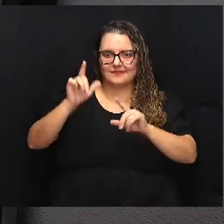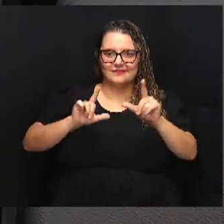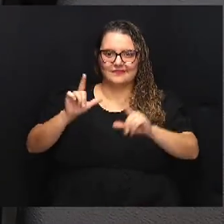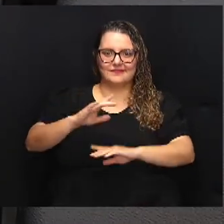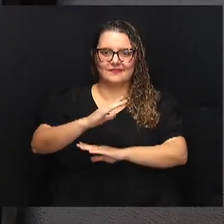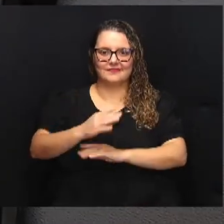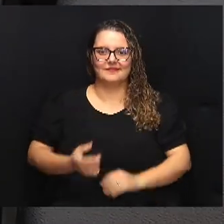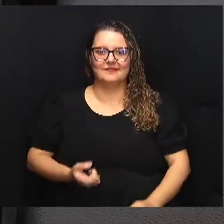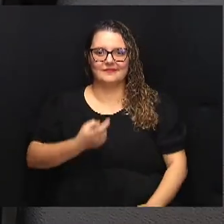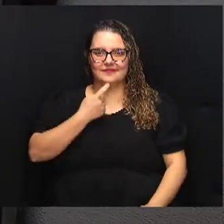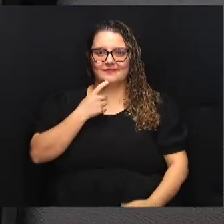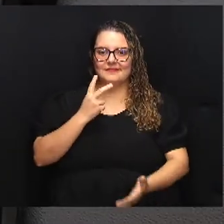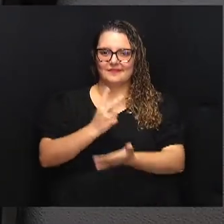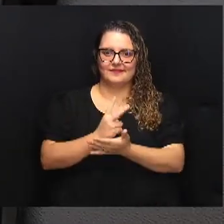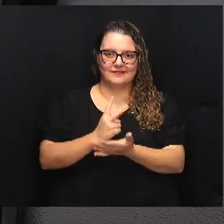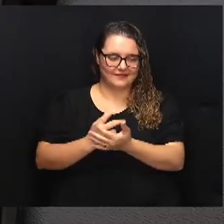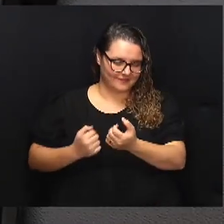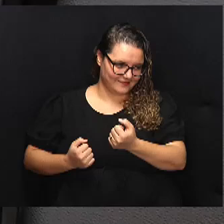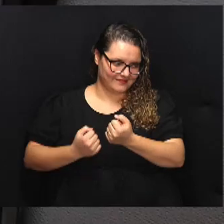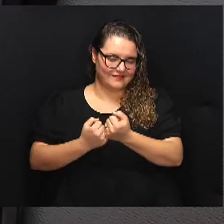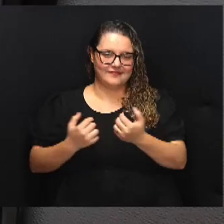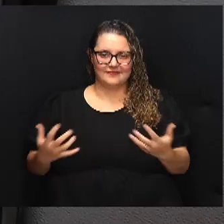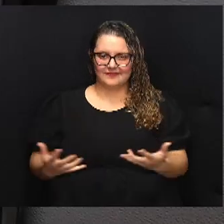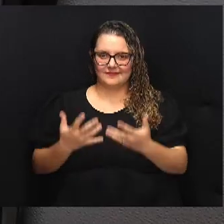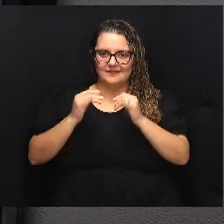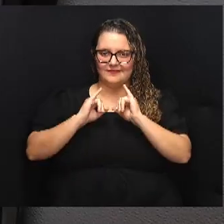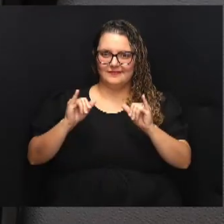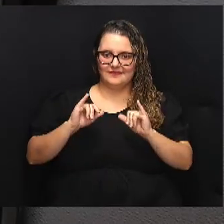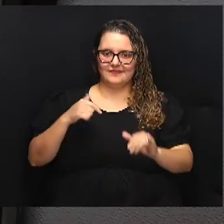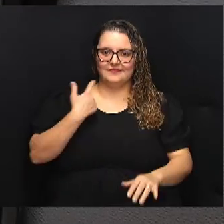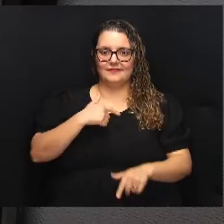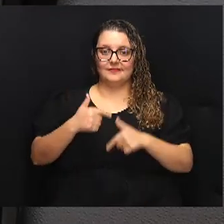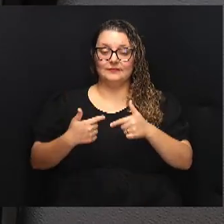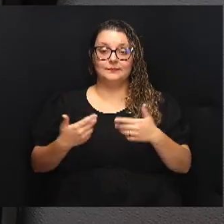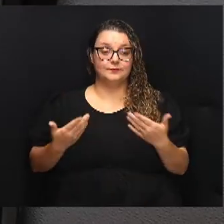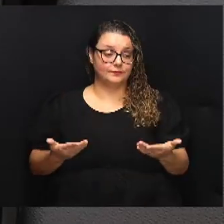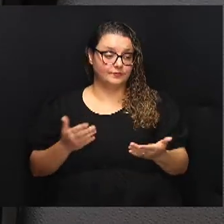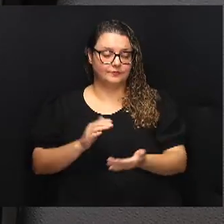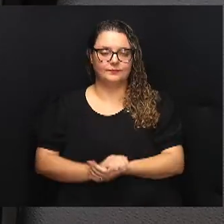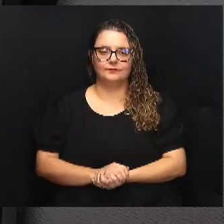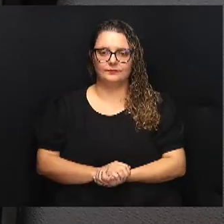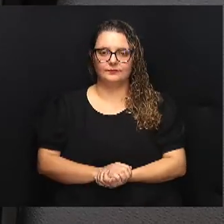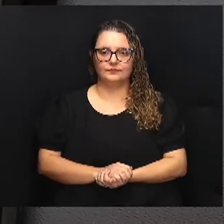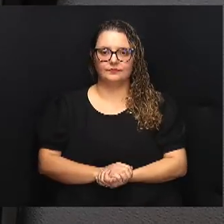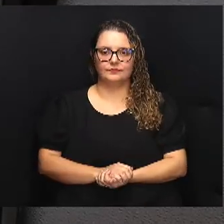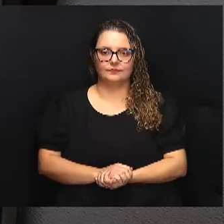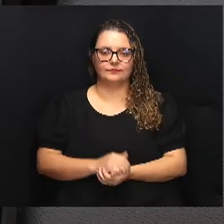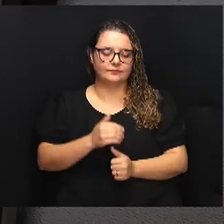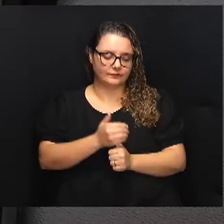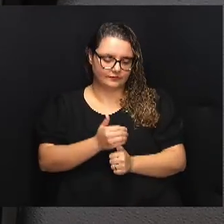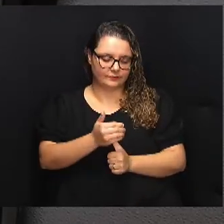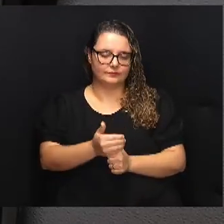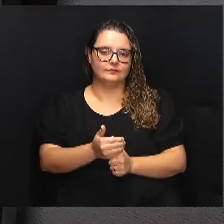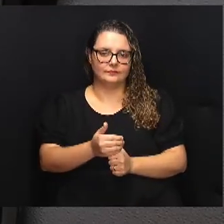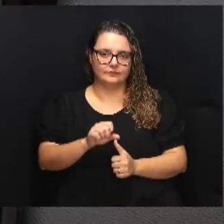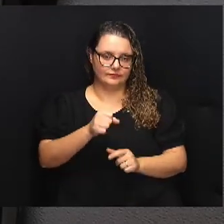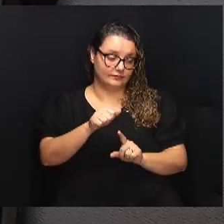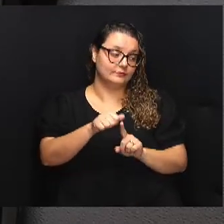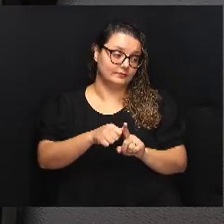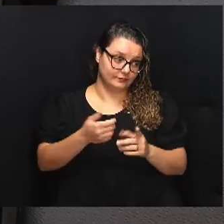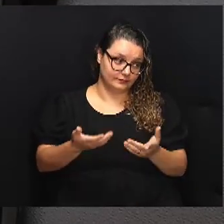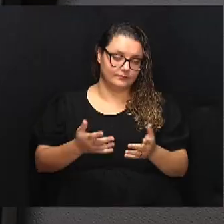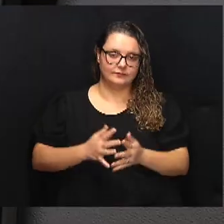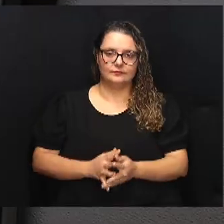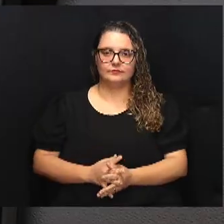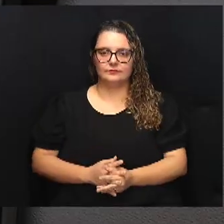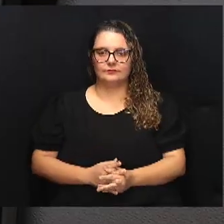sempre nos apoia e sempre divulga o nosso trabalho. Bom, estou no mandato 8 meses, E